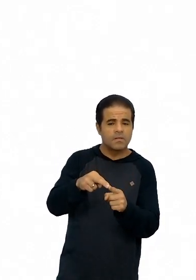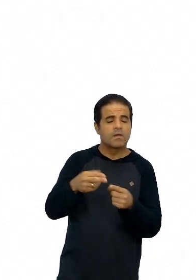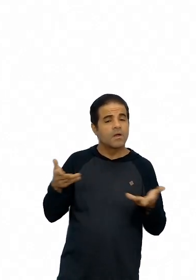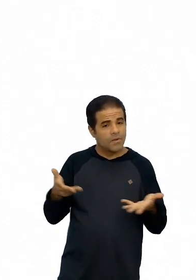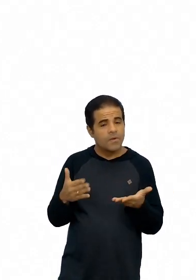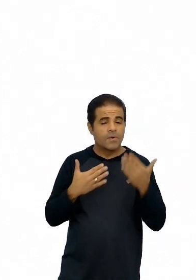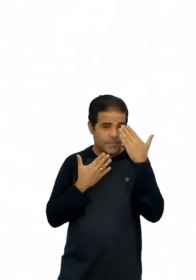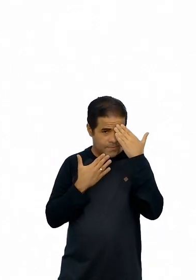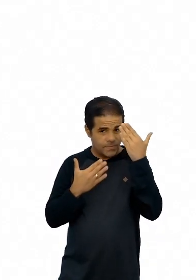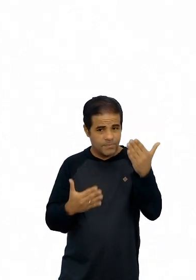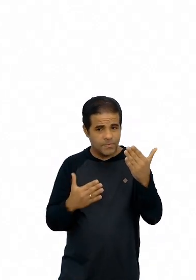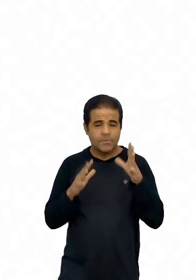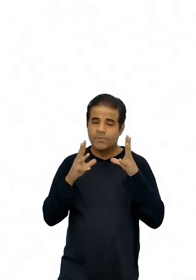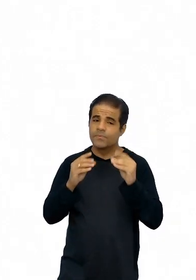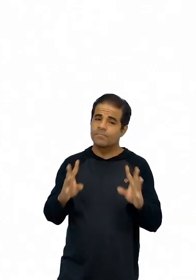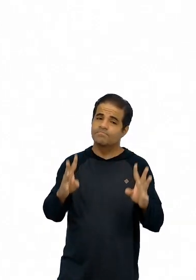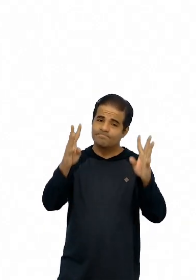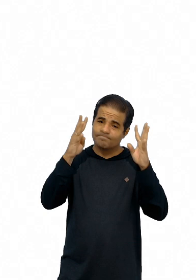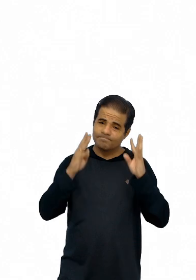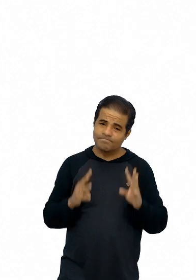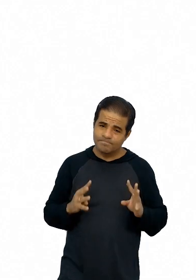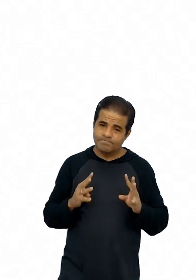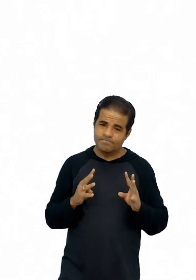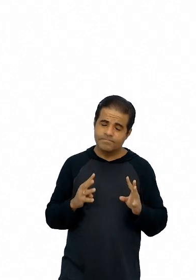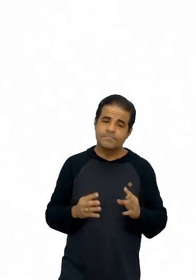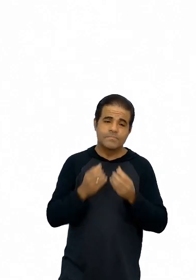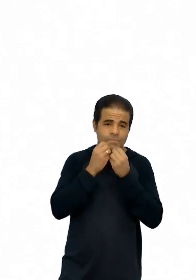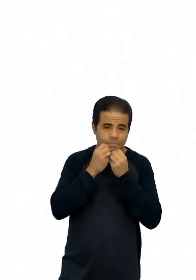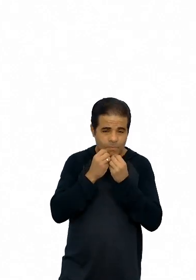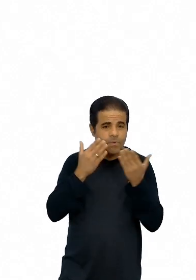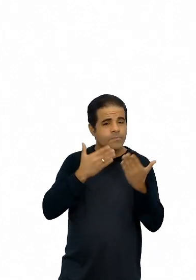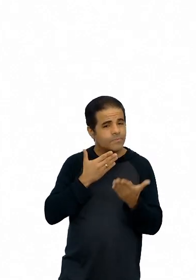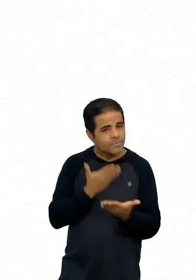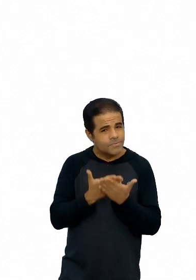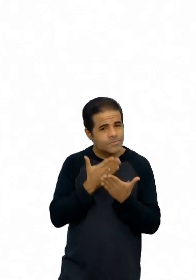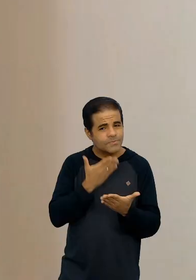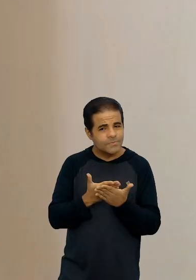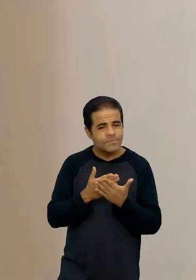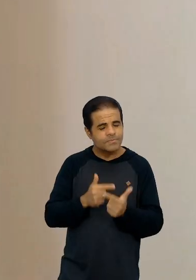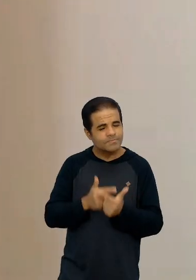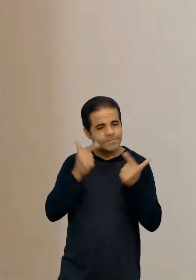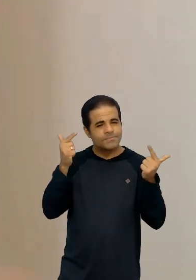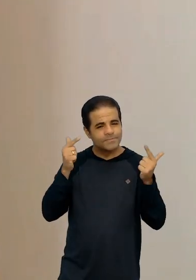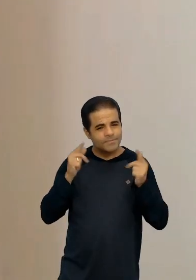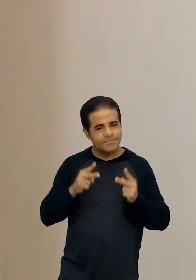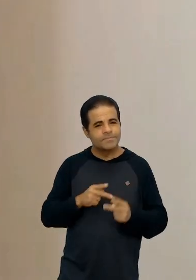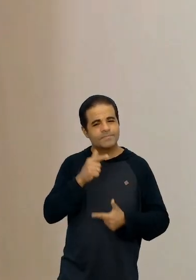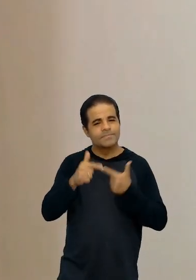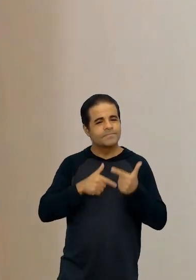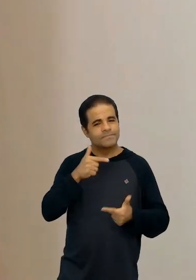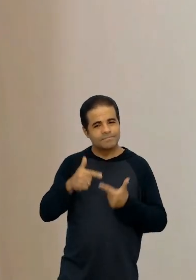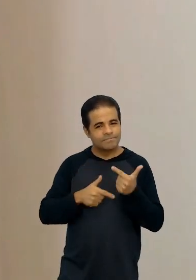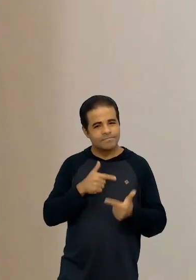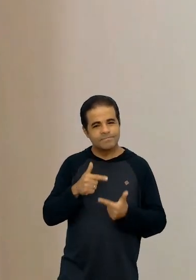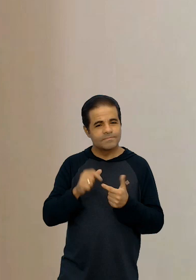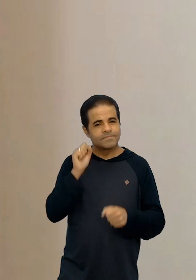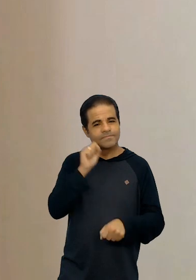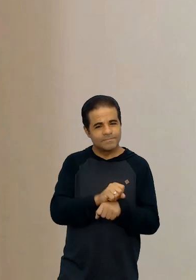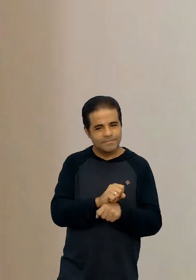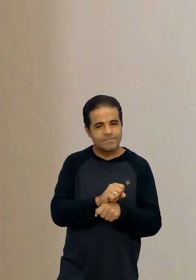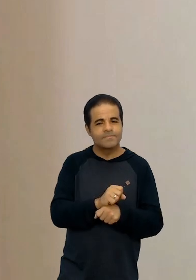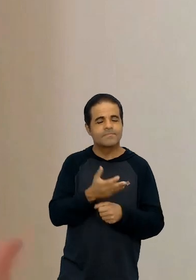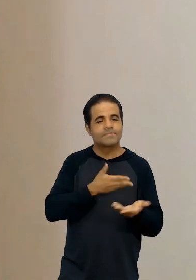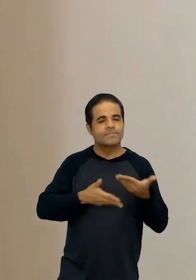né? Agradecemos a atenção de vocês, bons estudos, né? E um excelente trabalho. E aí, eu parei aqui